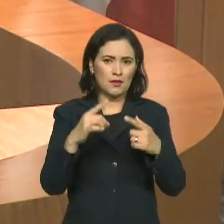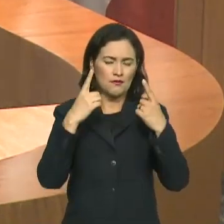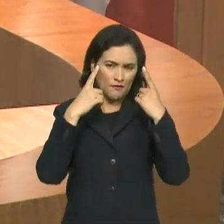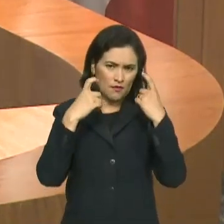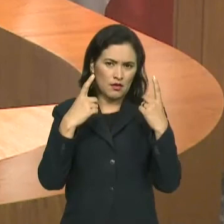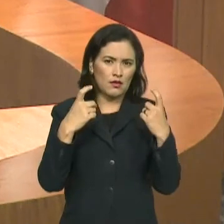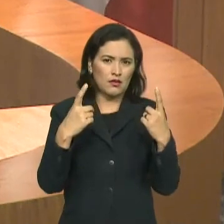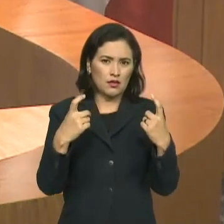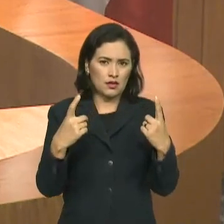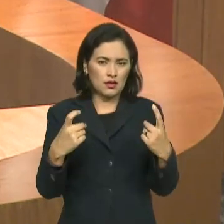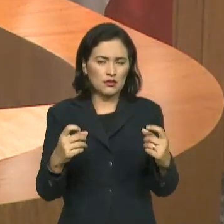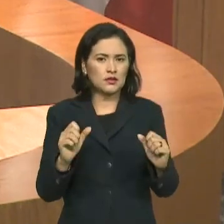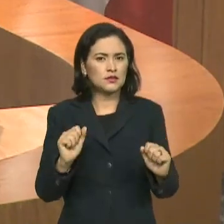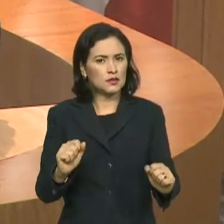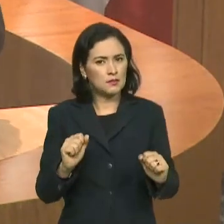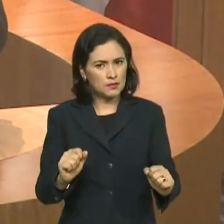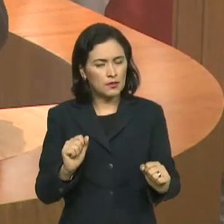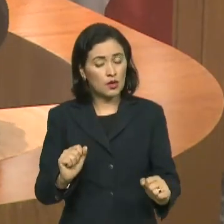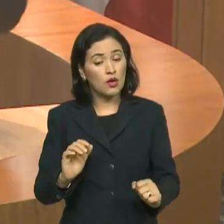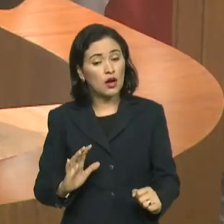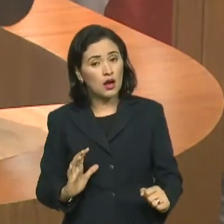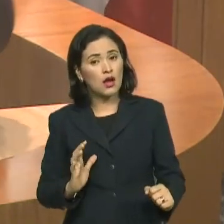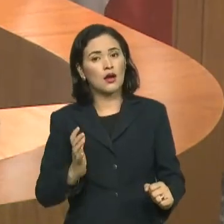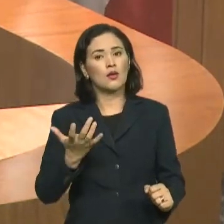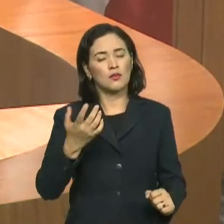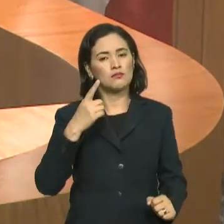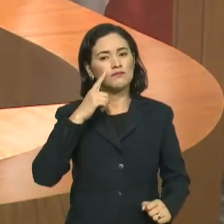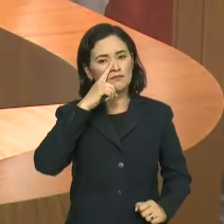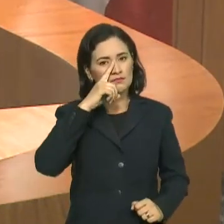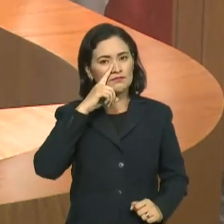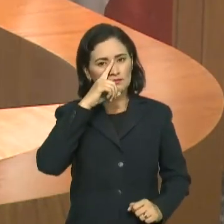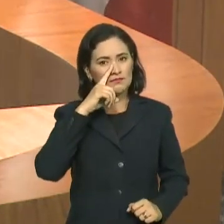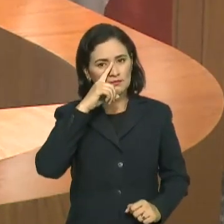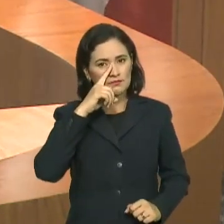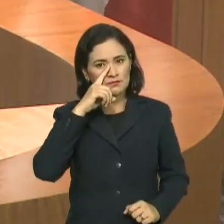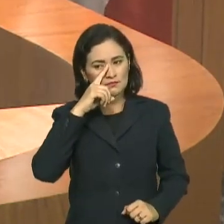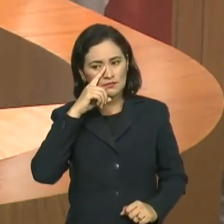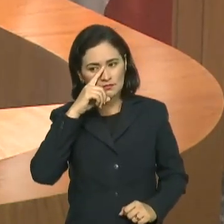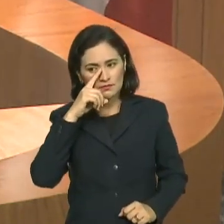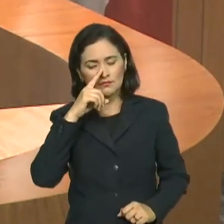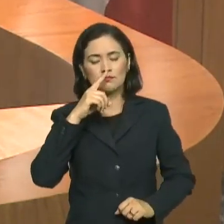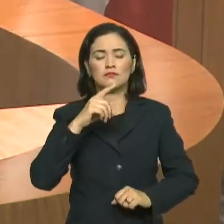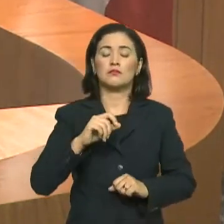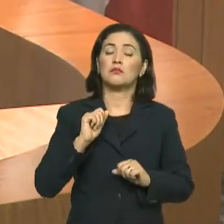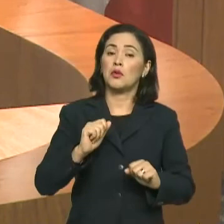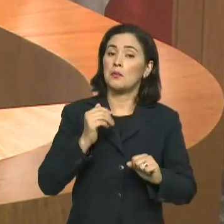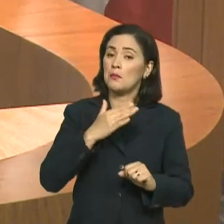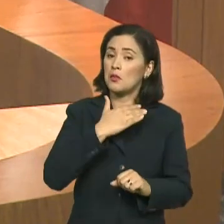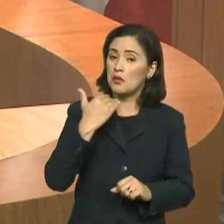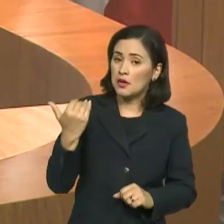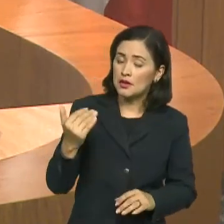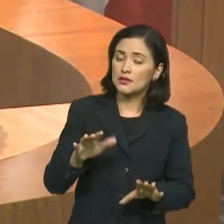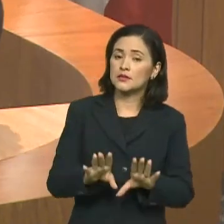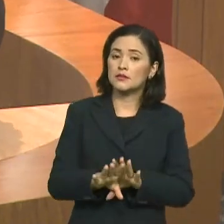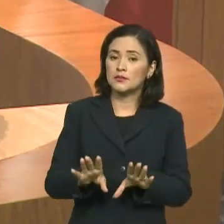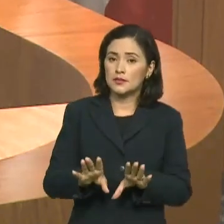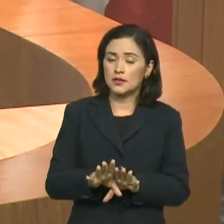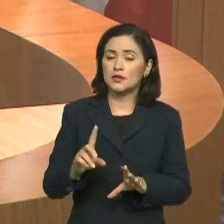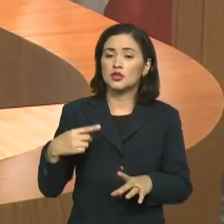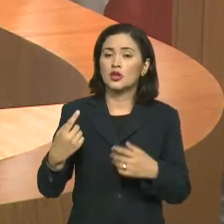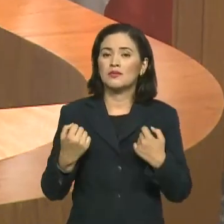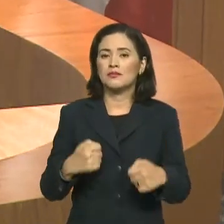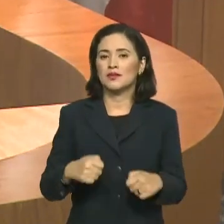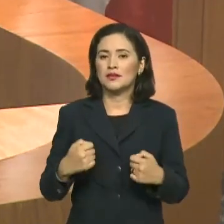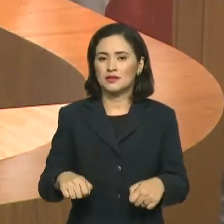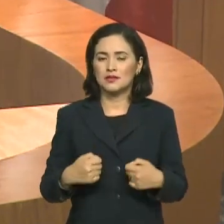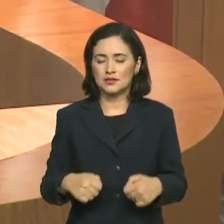ser um conflito sangrento ou até com fatalidades que nós precisamos tomar